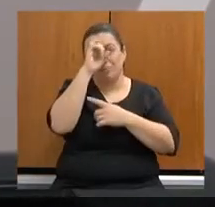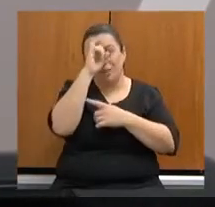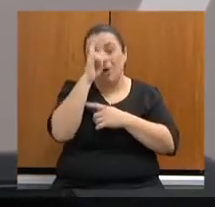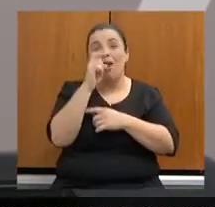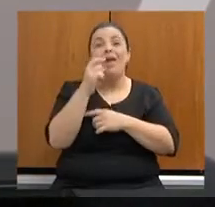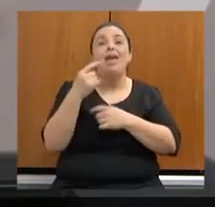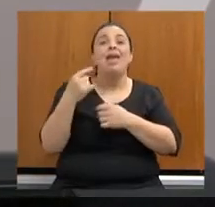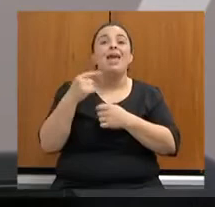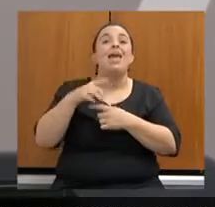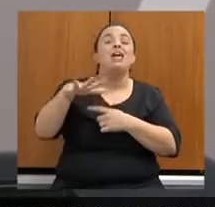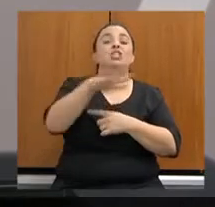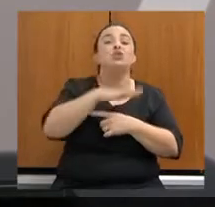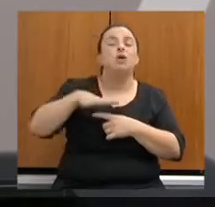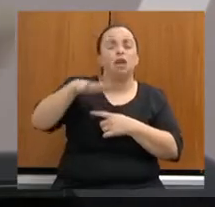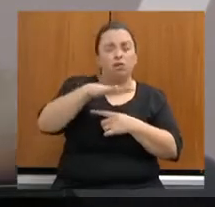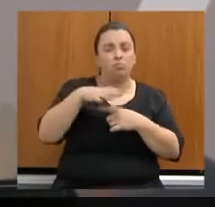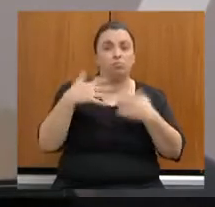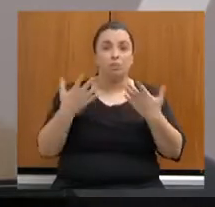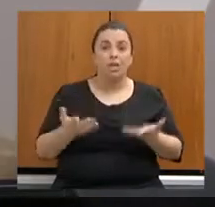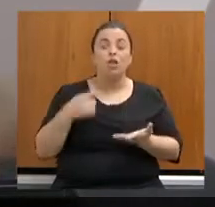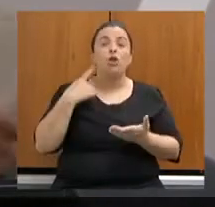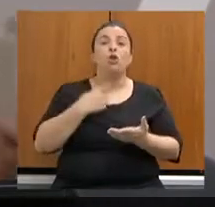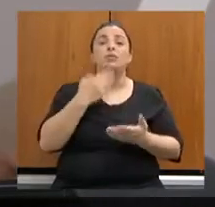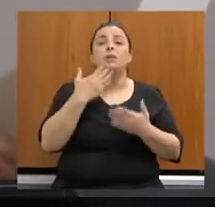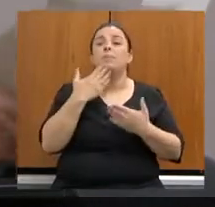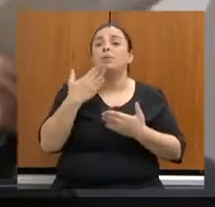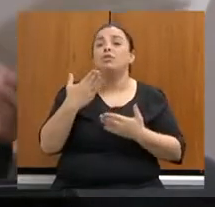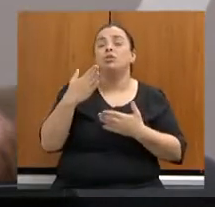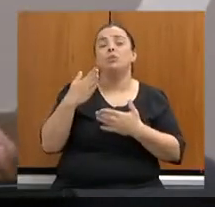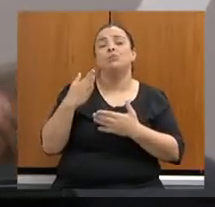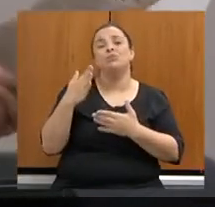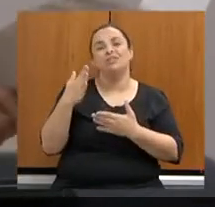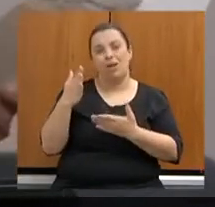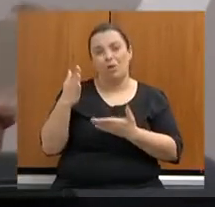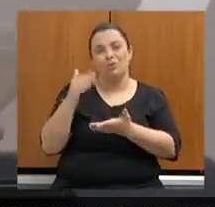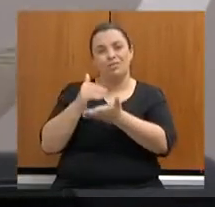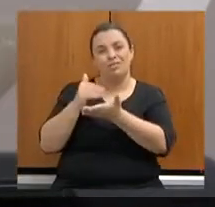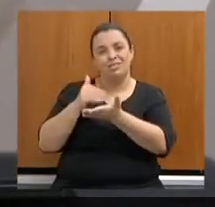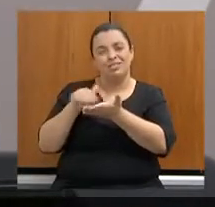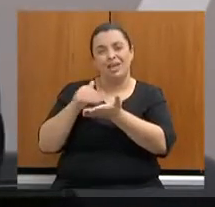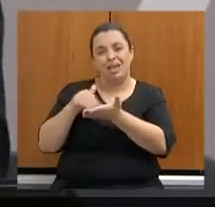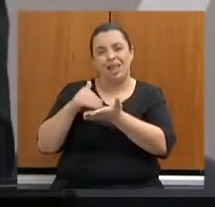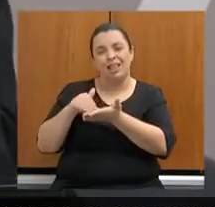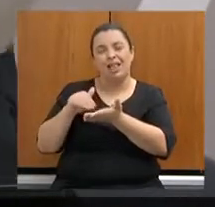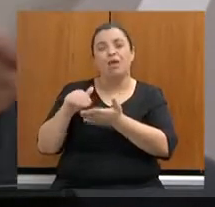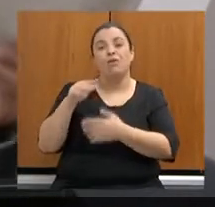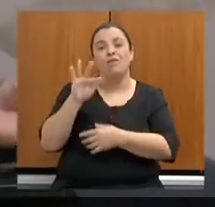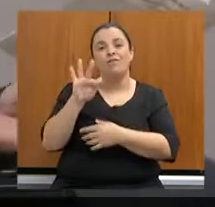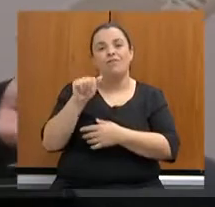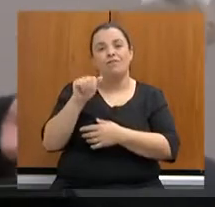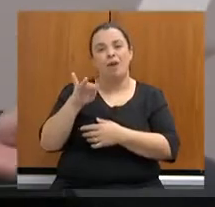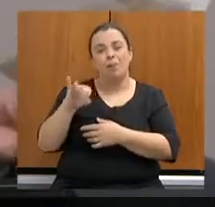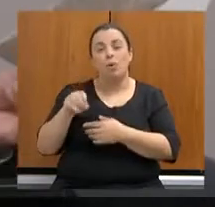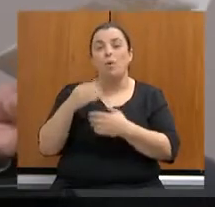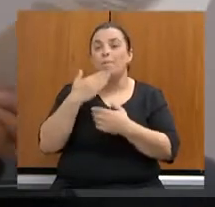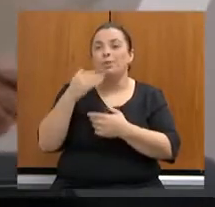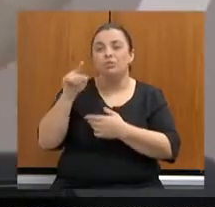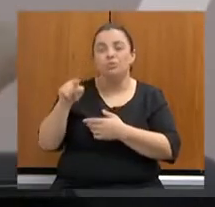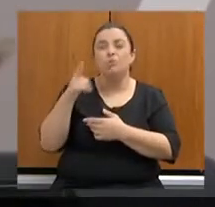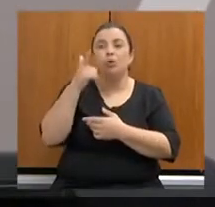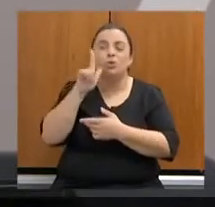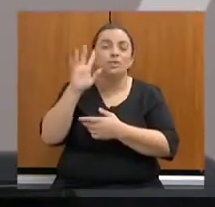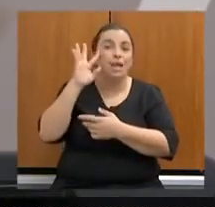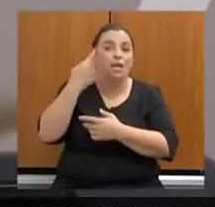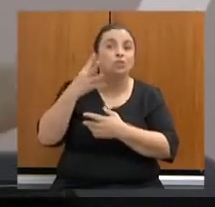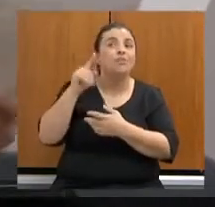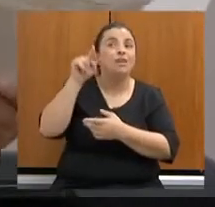ao fato vai querer que achasse uma saída e acredito que numa reunião com o governador RO é a senhora que faz parte do